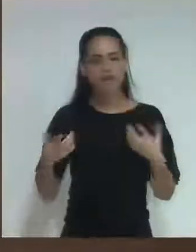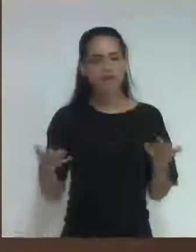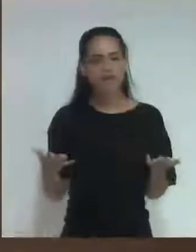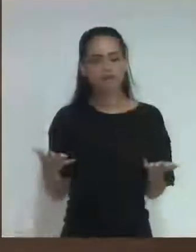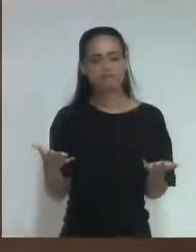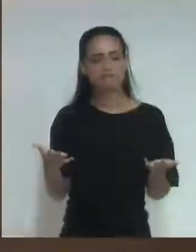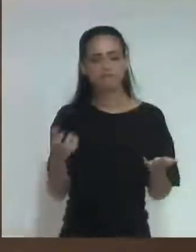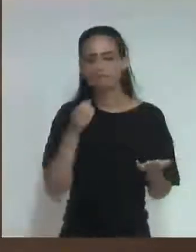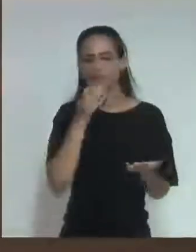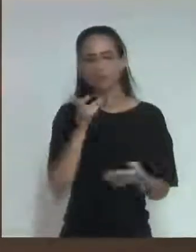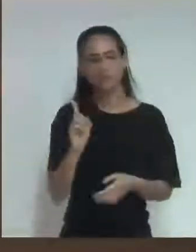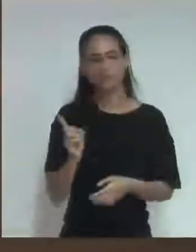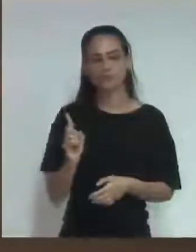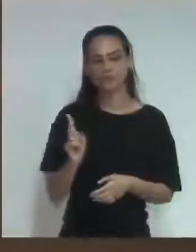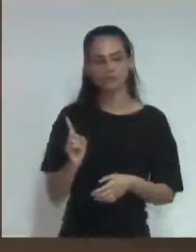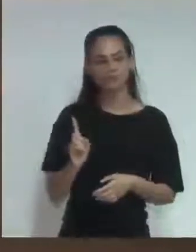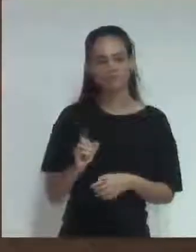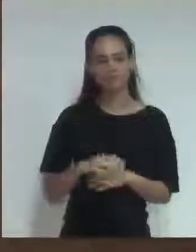os sentidos.